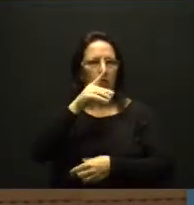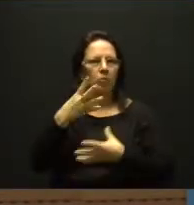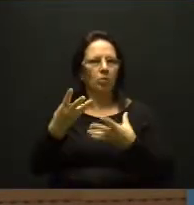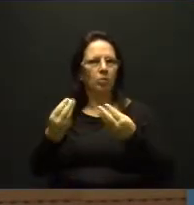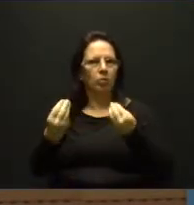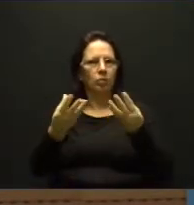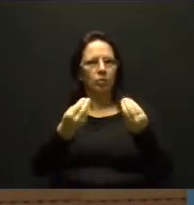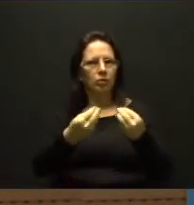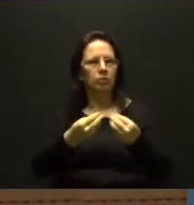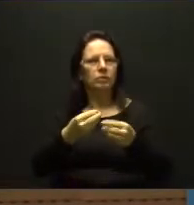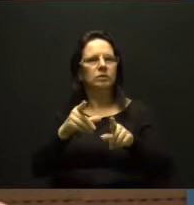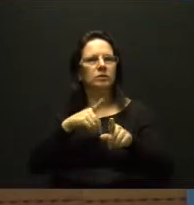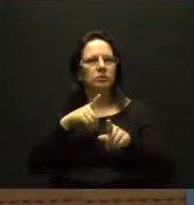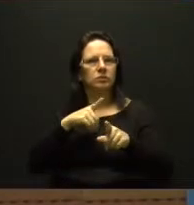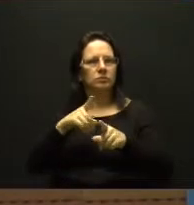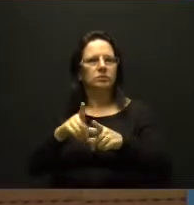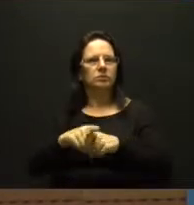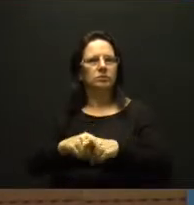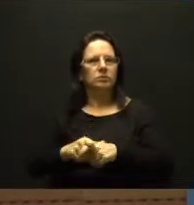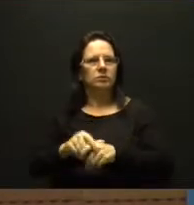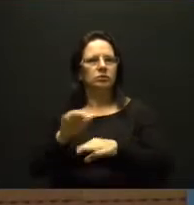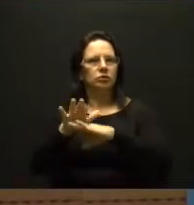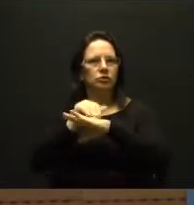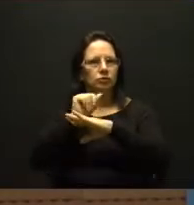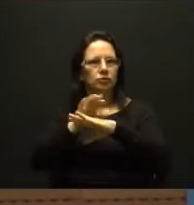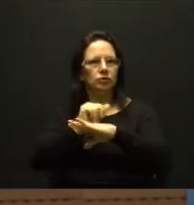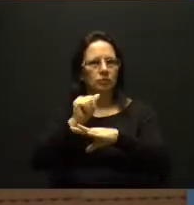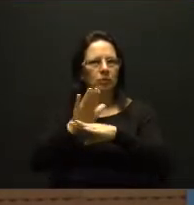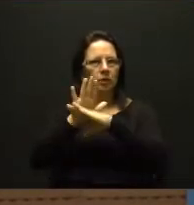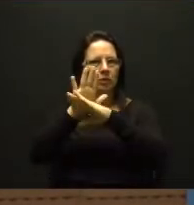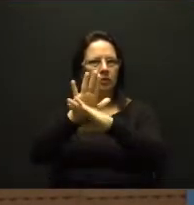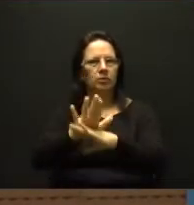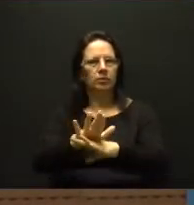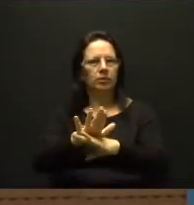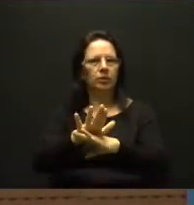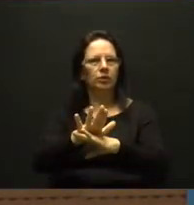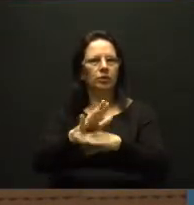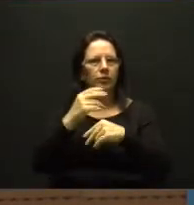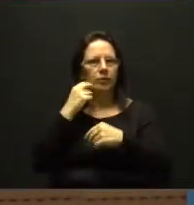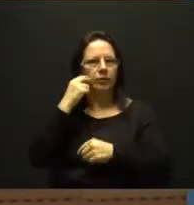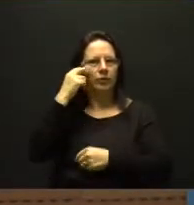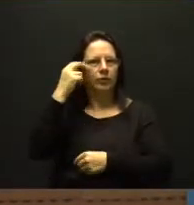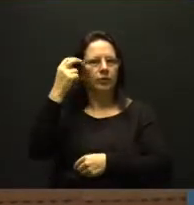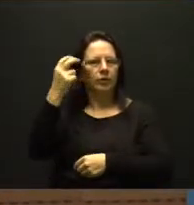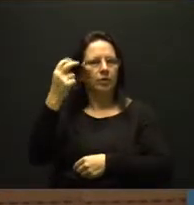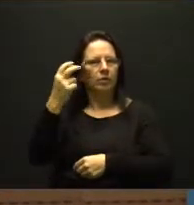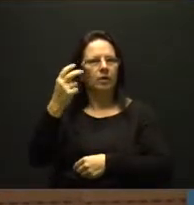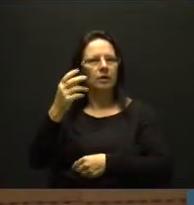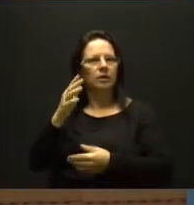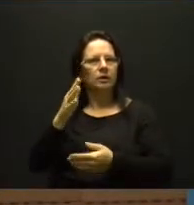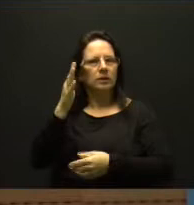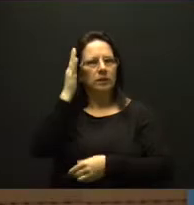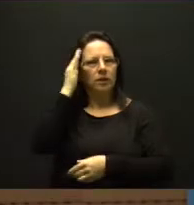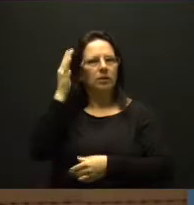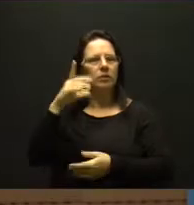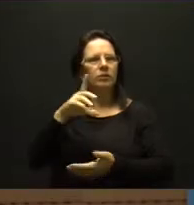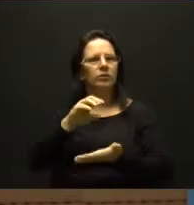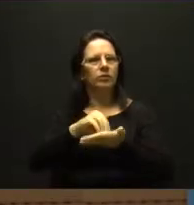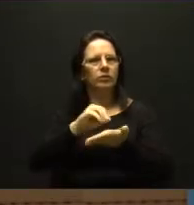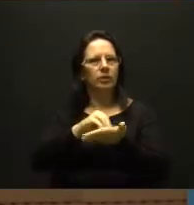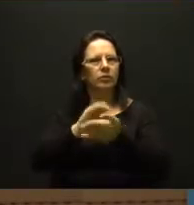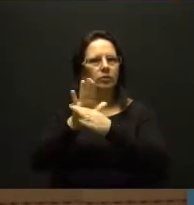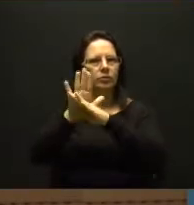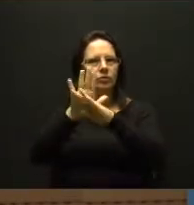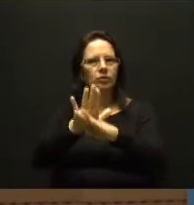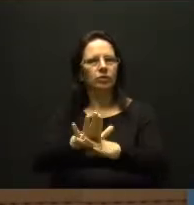ocorrências é muito vergonhoso é a falta de recursos mas